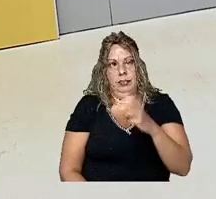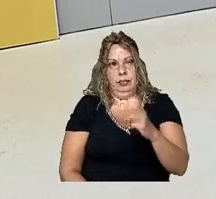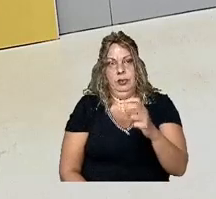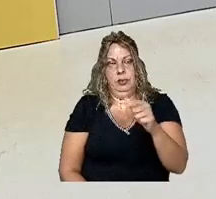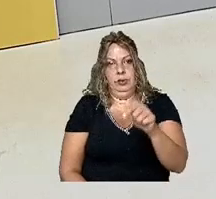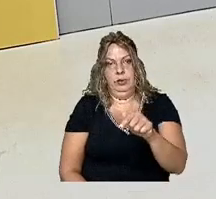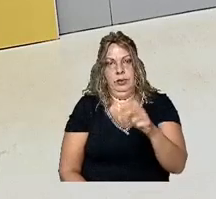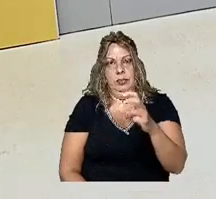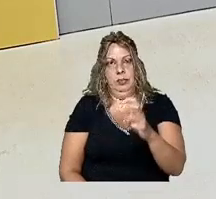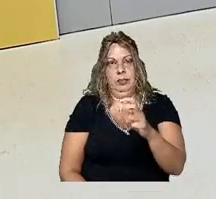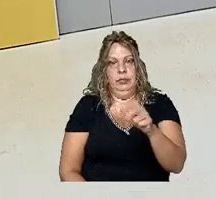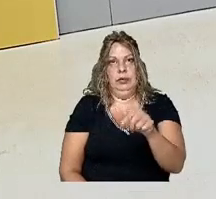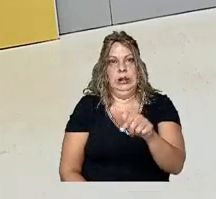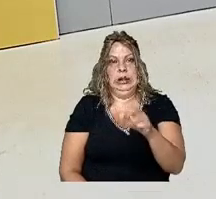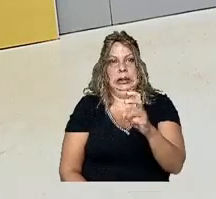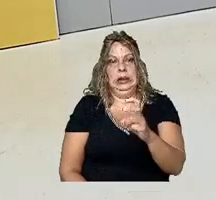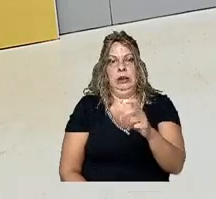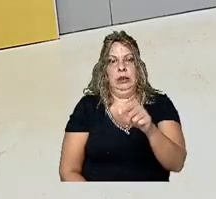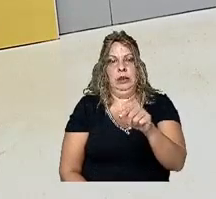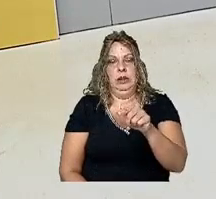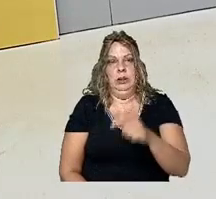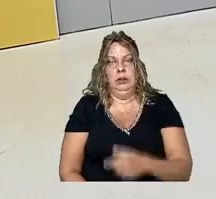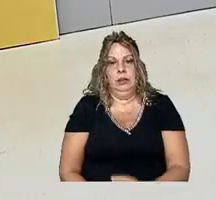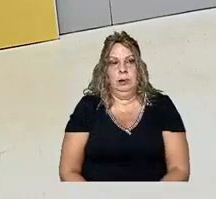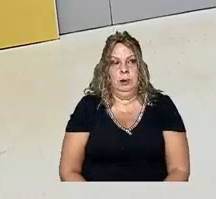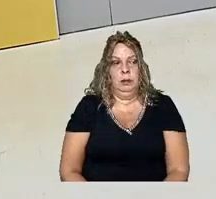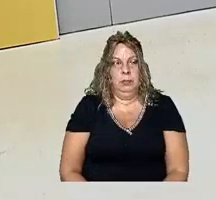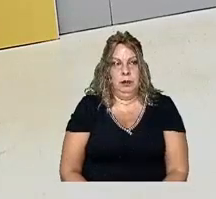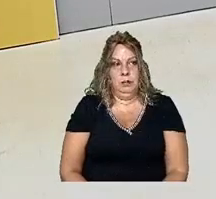57, 57.